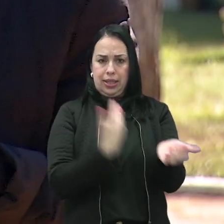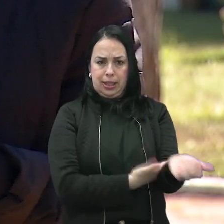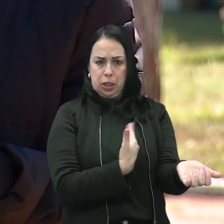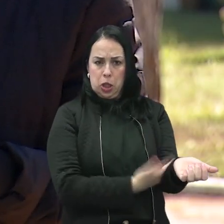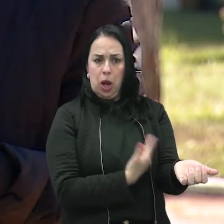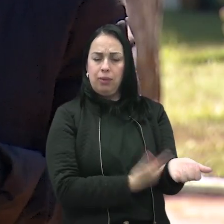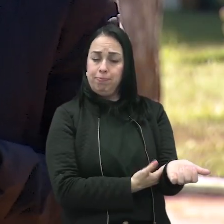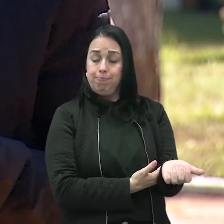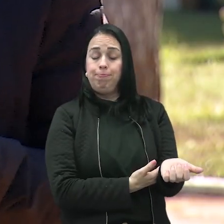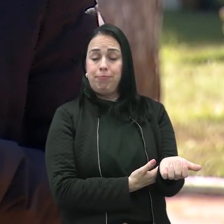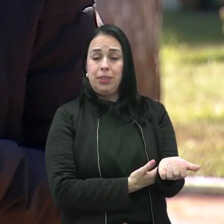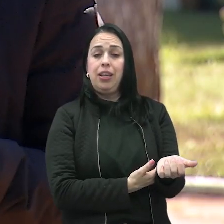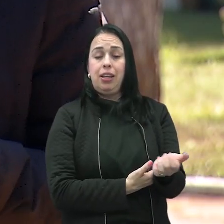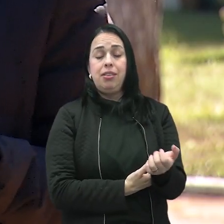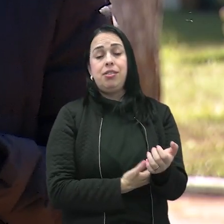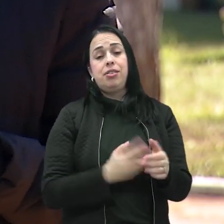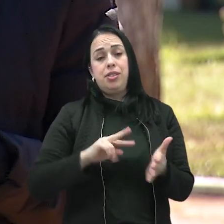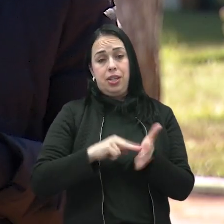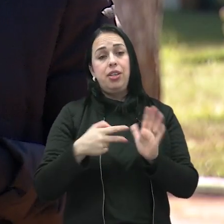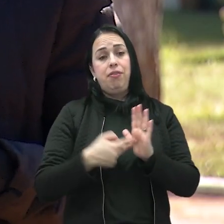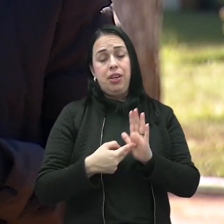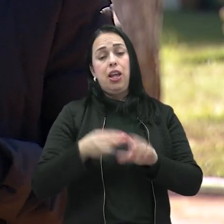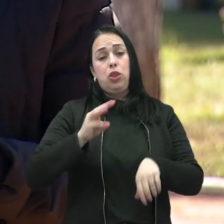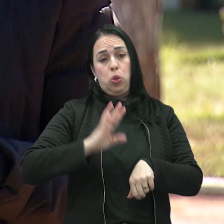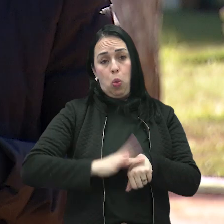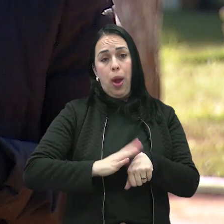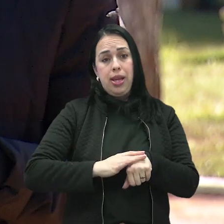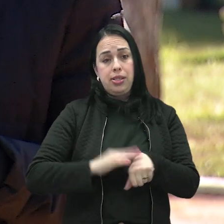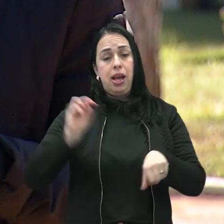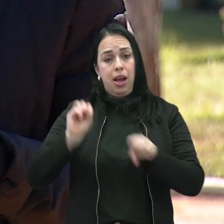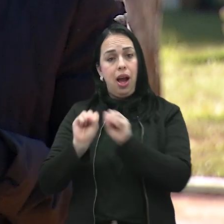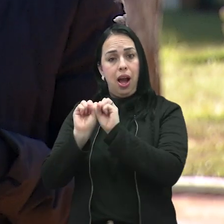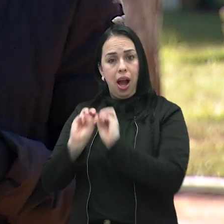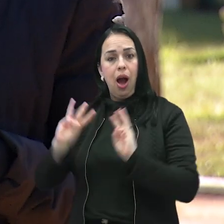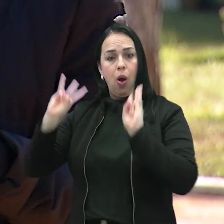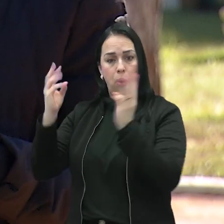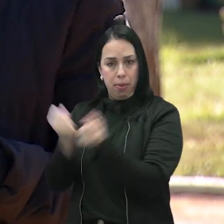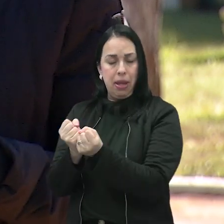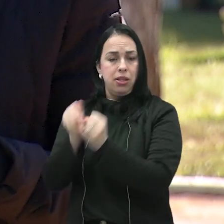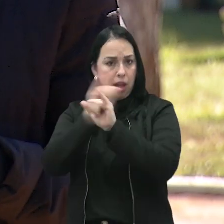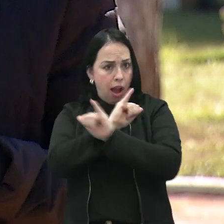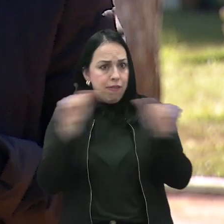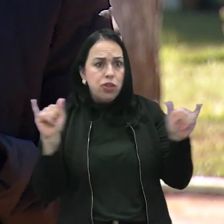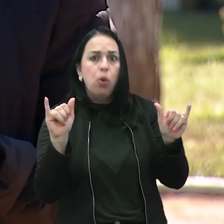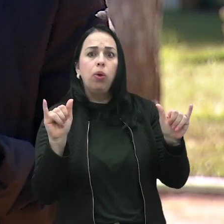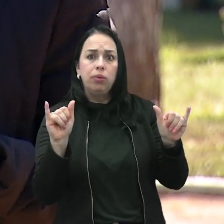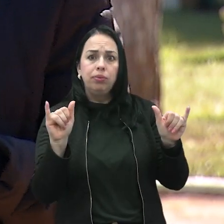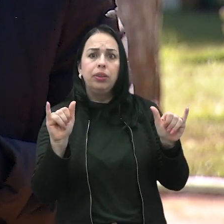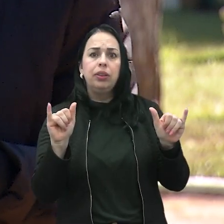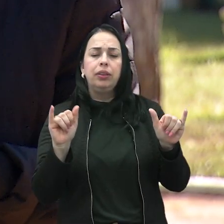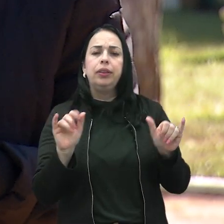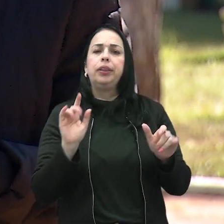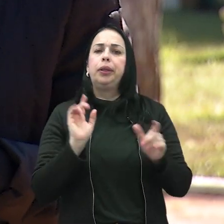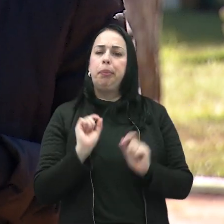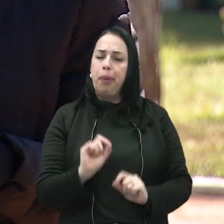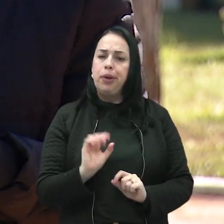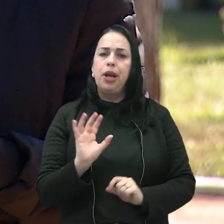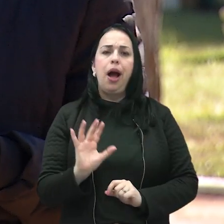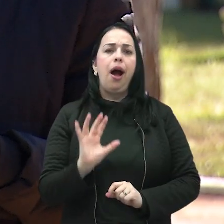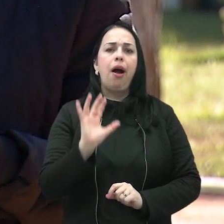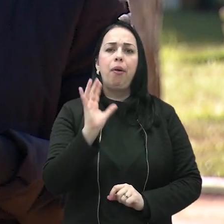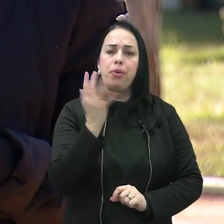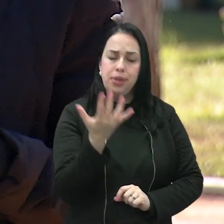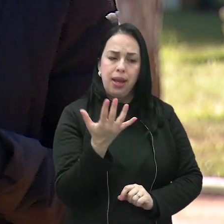drogas lícitas ou ilícitas é considerada doença pela OMS, a Organização Mundial da Saúde, e